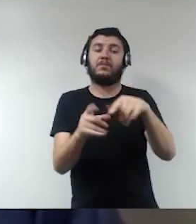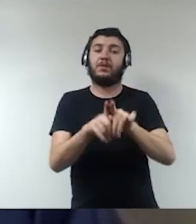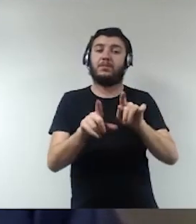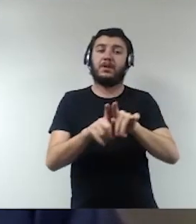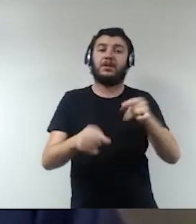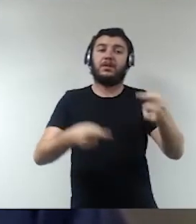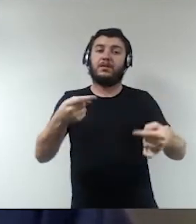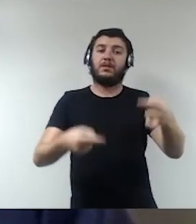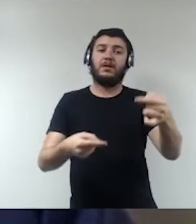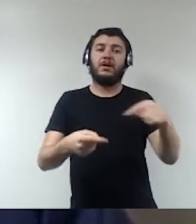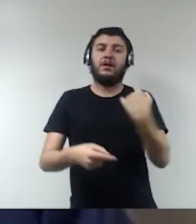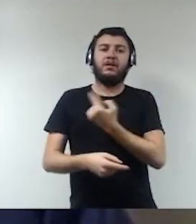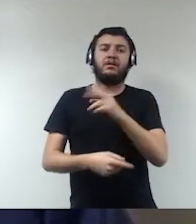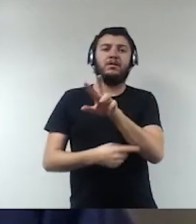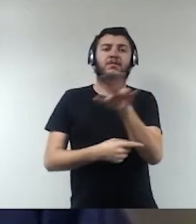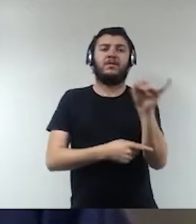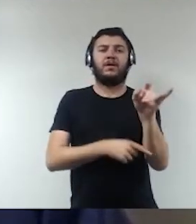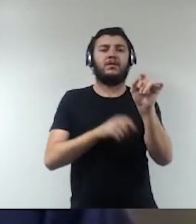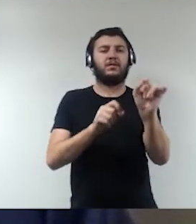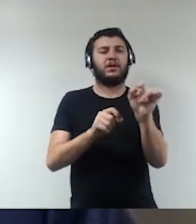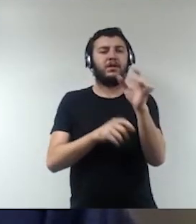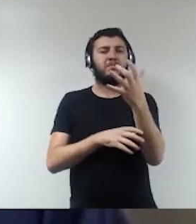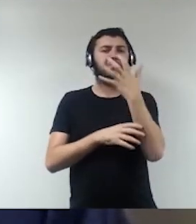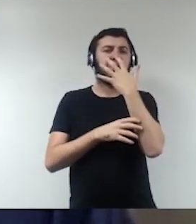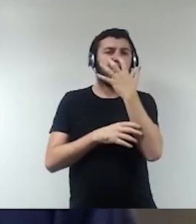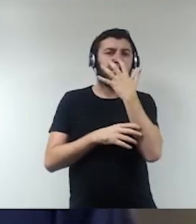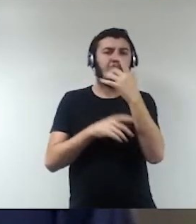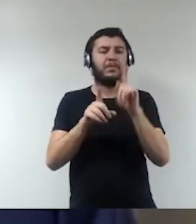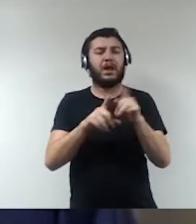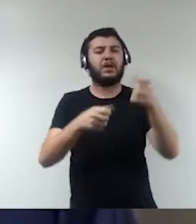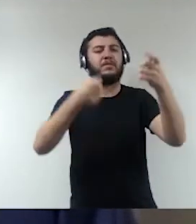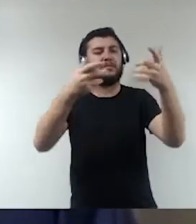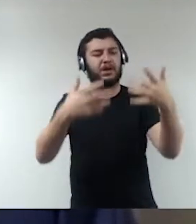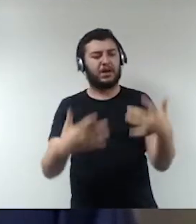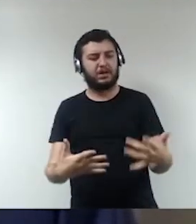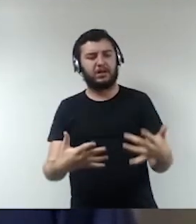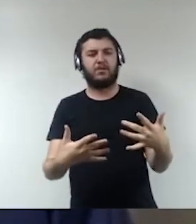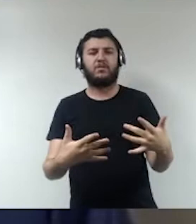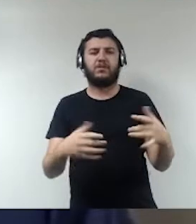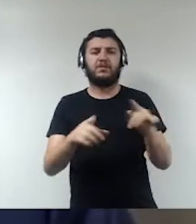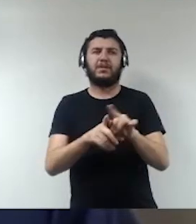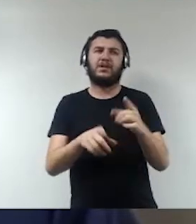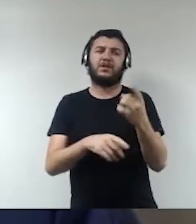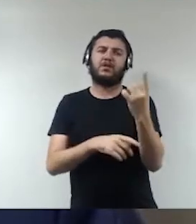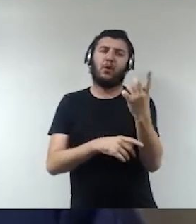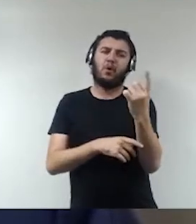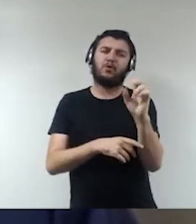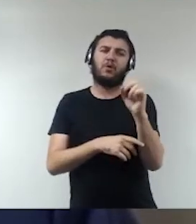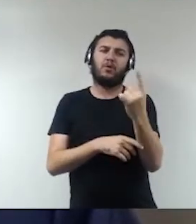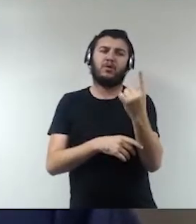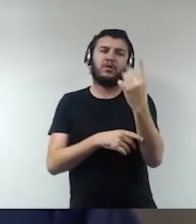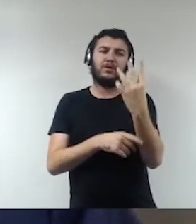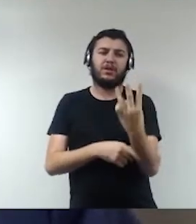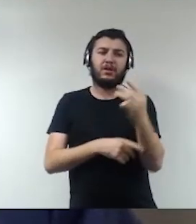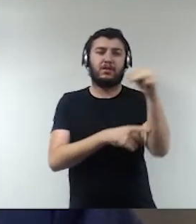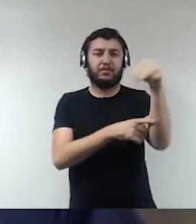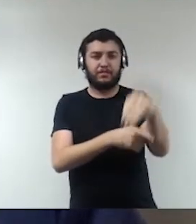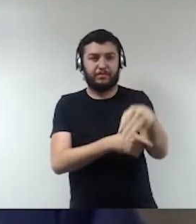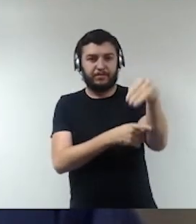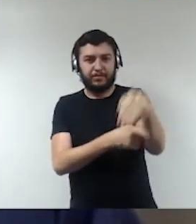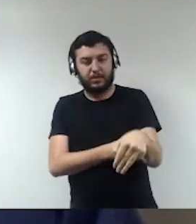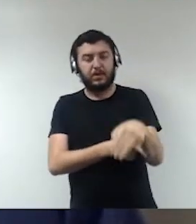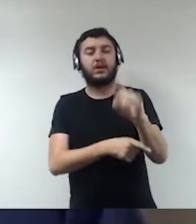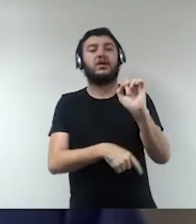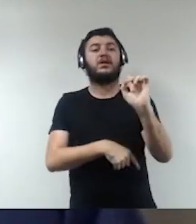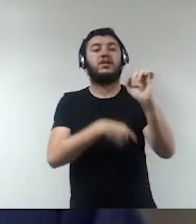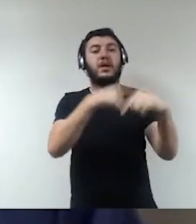as exposições de cada um dos painelistas, com cerca de 12 a 13 minutos. E na segunda parte,